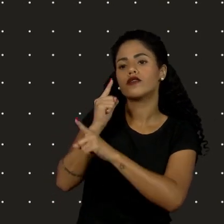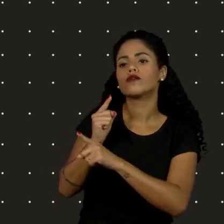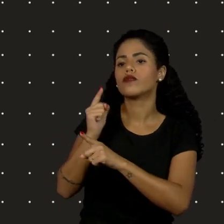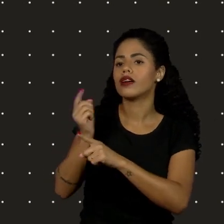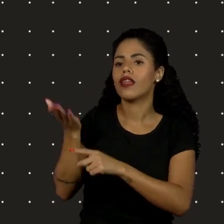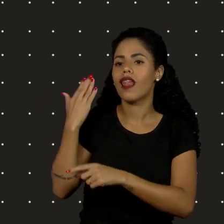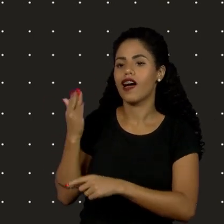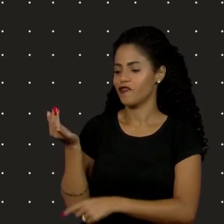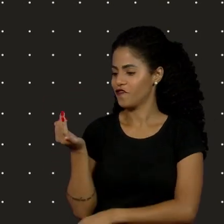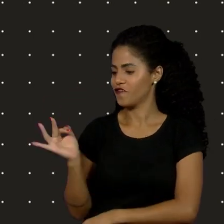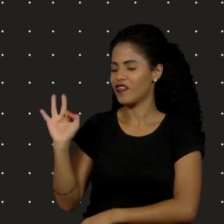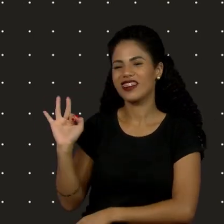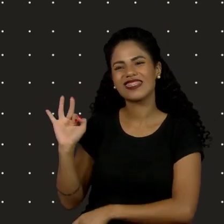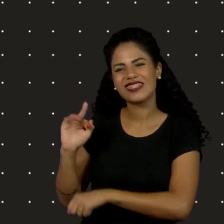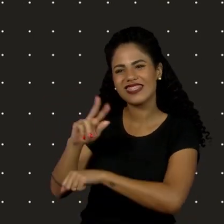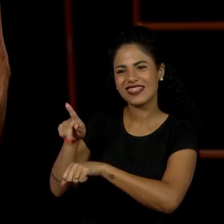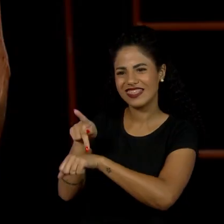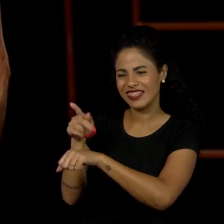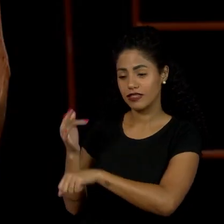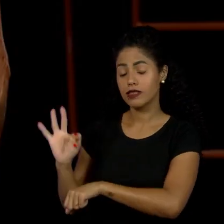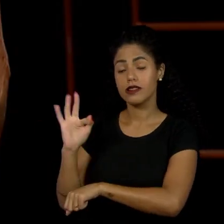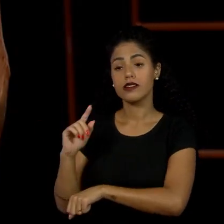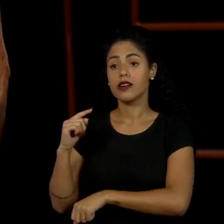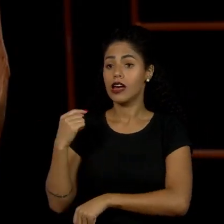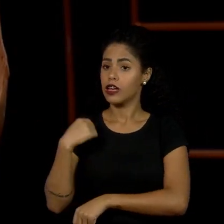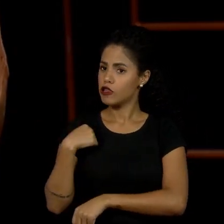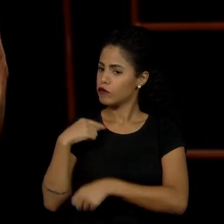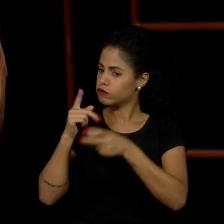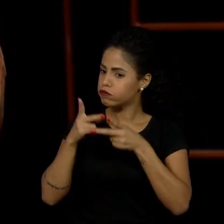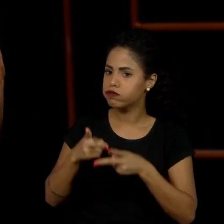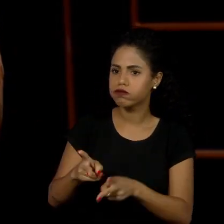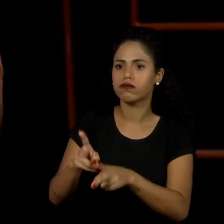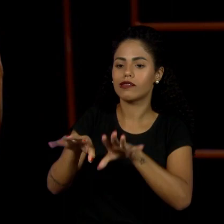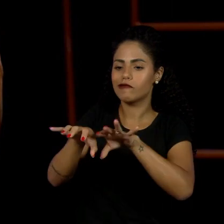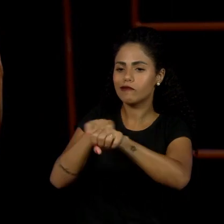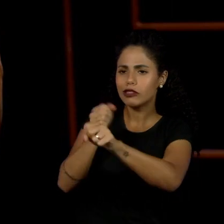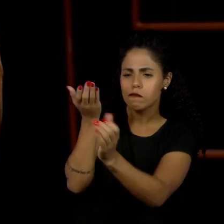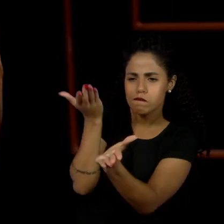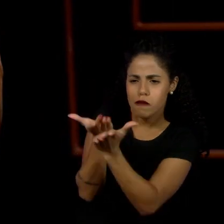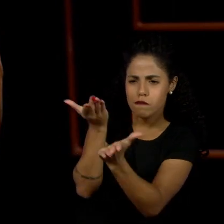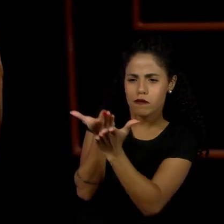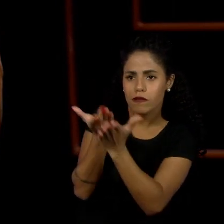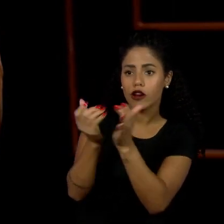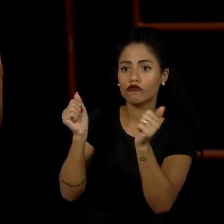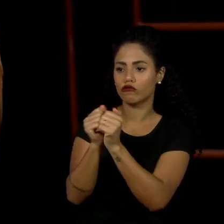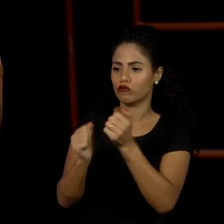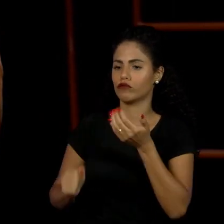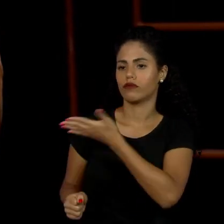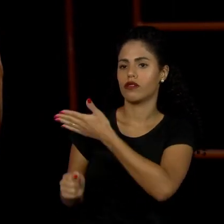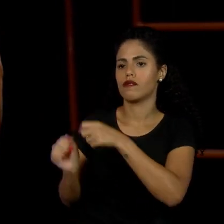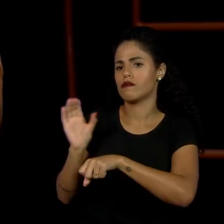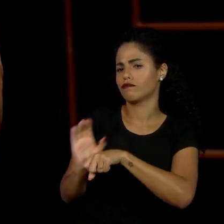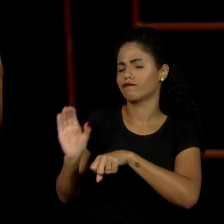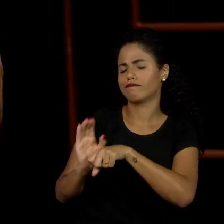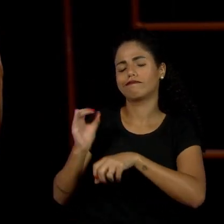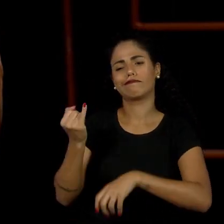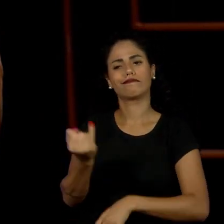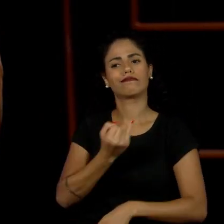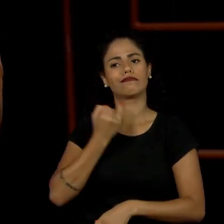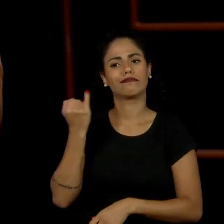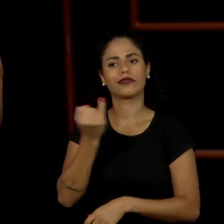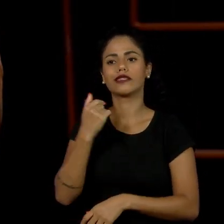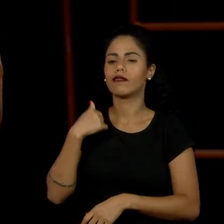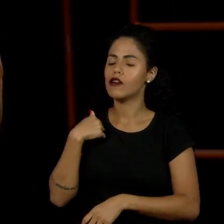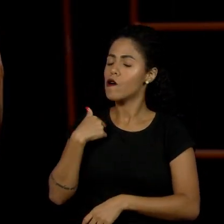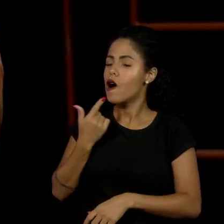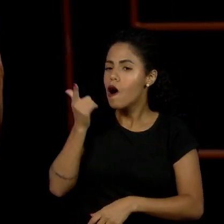na França, e nós fizemos toda a nossa formação com ela, que foi fundamental para eu me